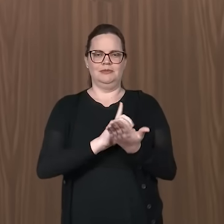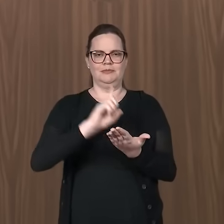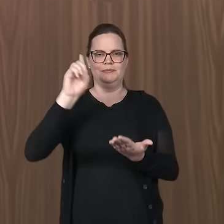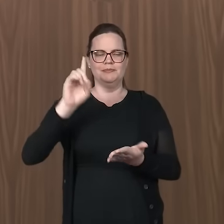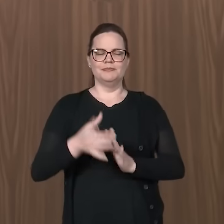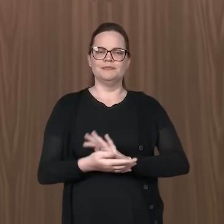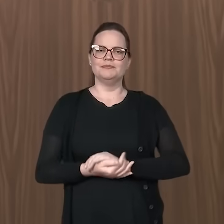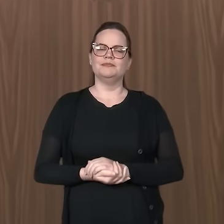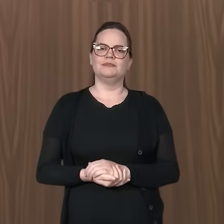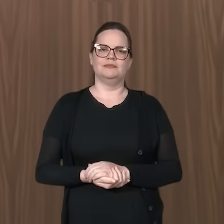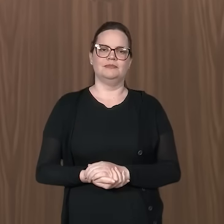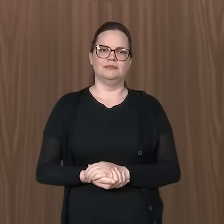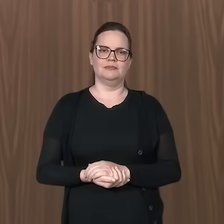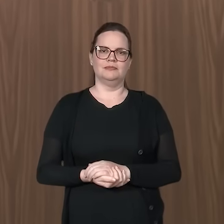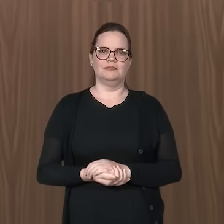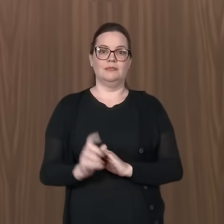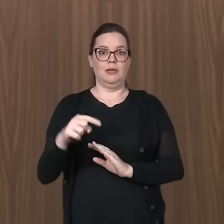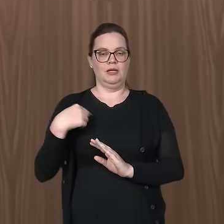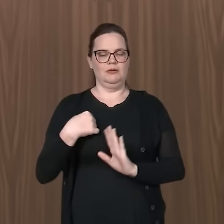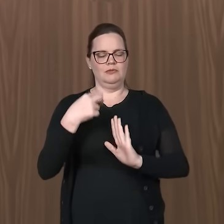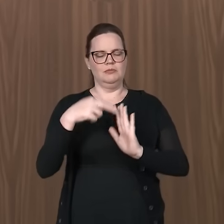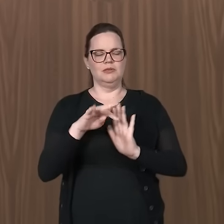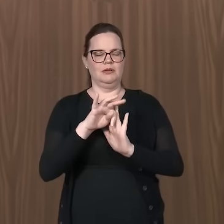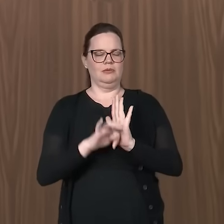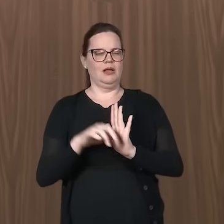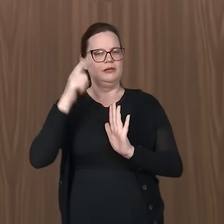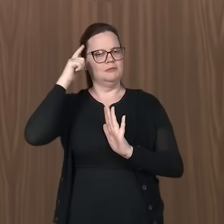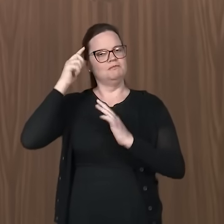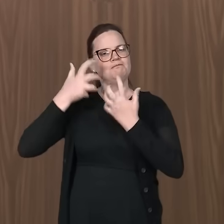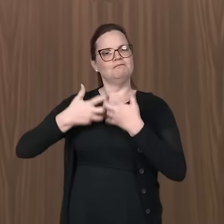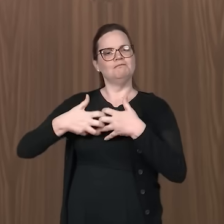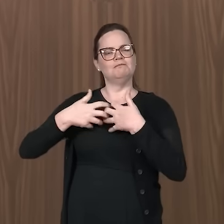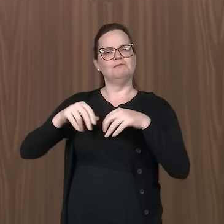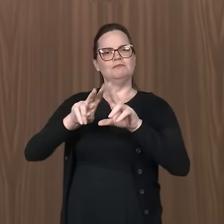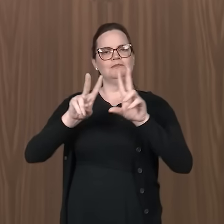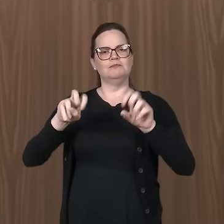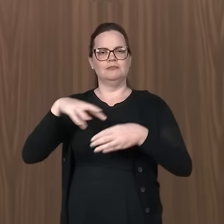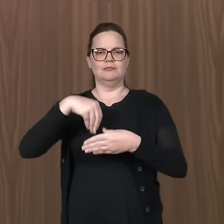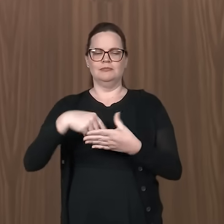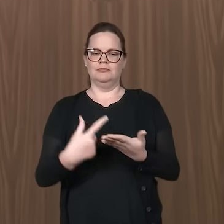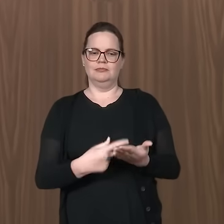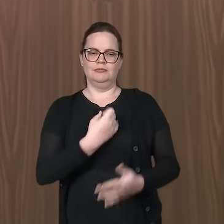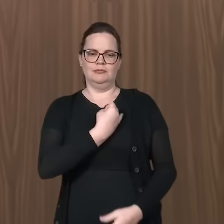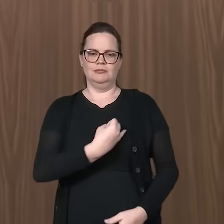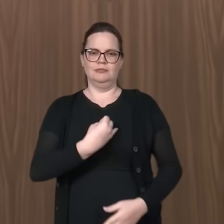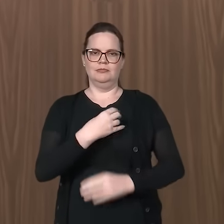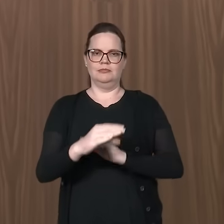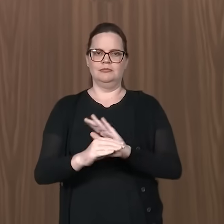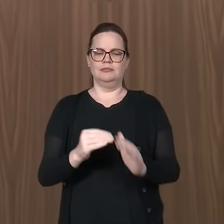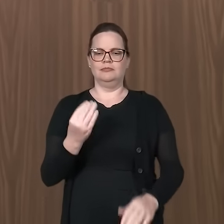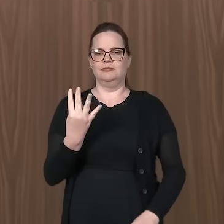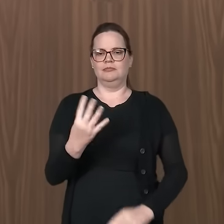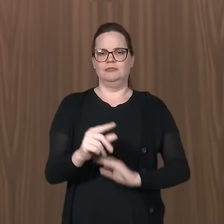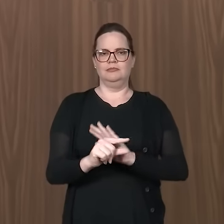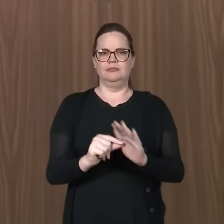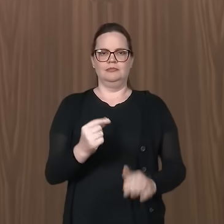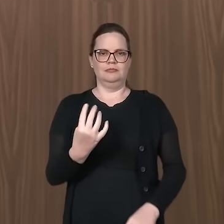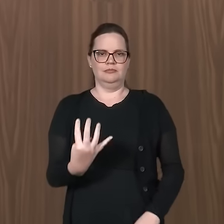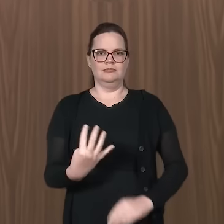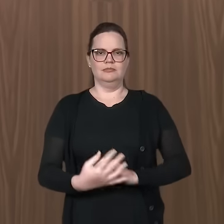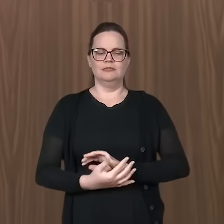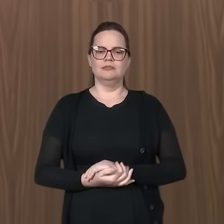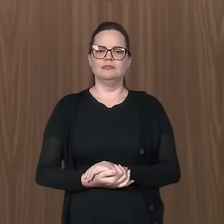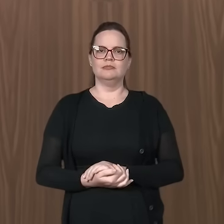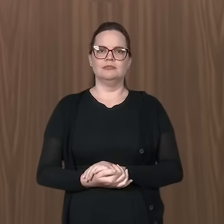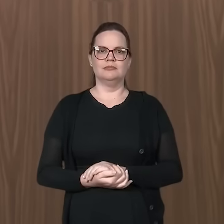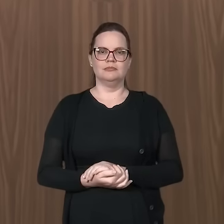a Bíblia, a Palavra de Deus. O texto para a nossa meditação nesta noite se encontra no Evangelho de João, no capítulo 4, no verso